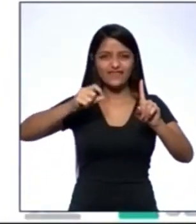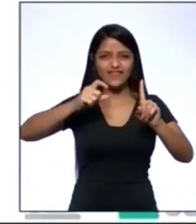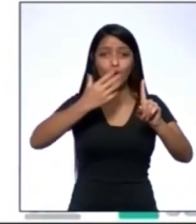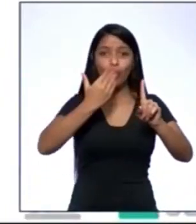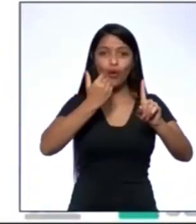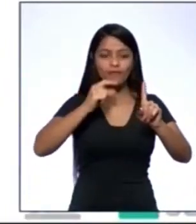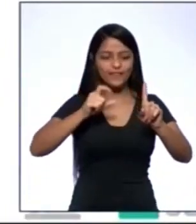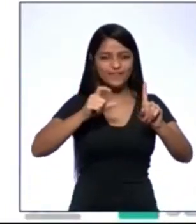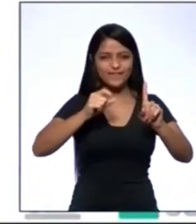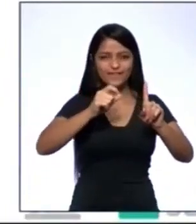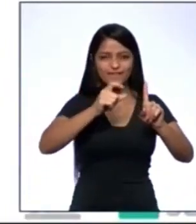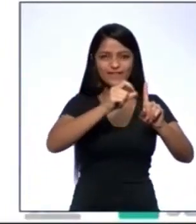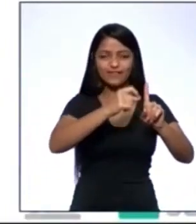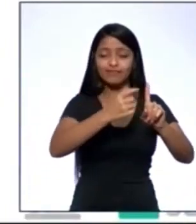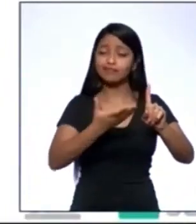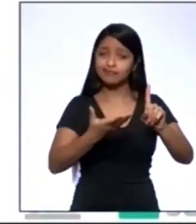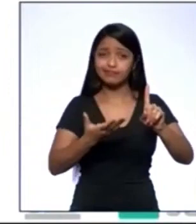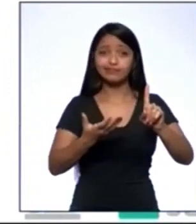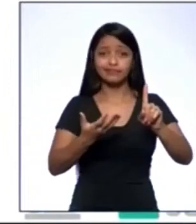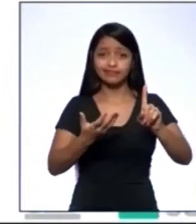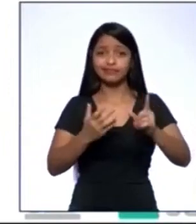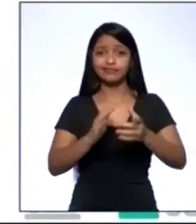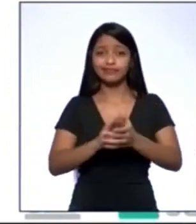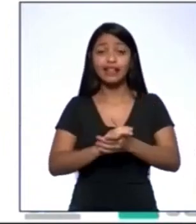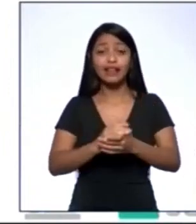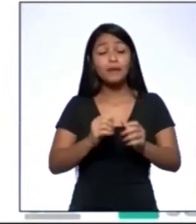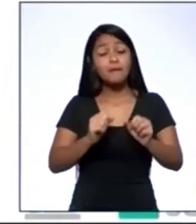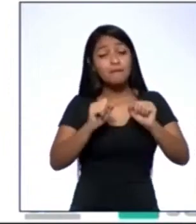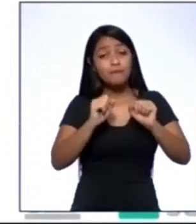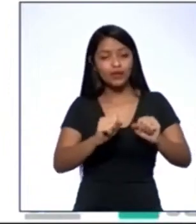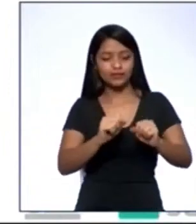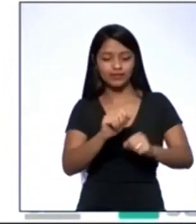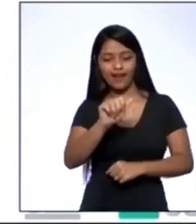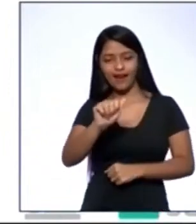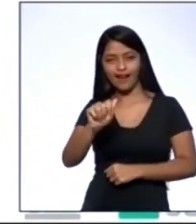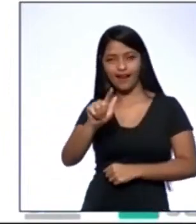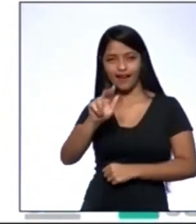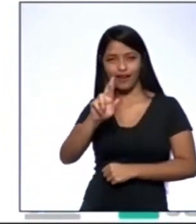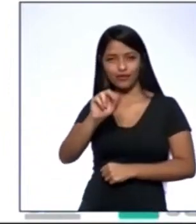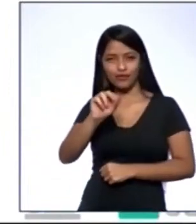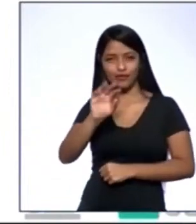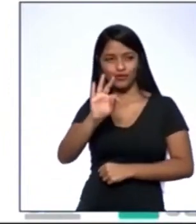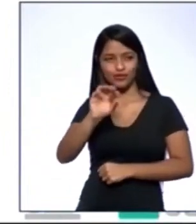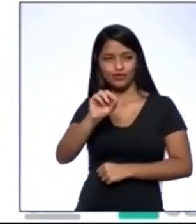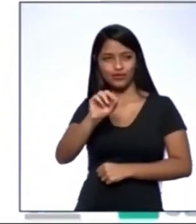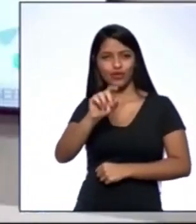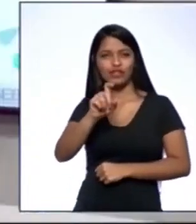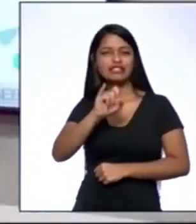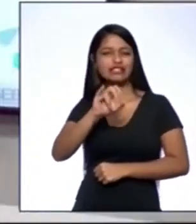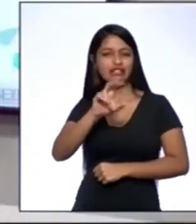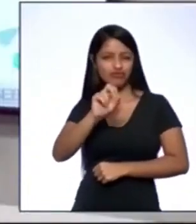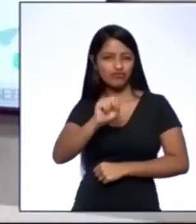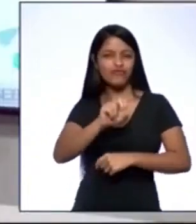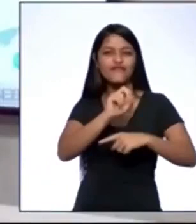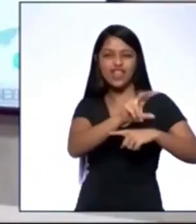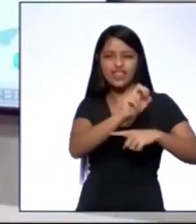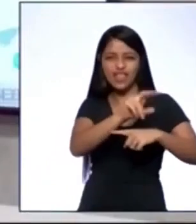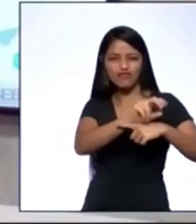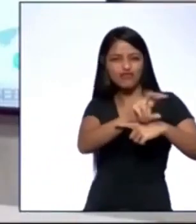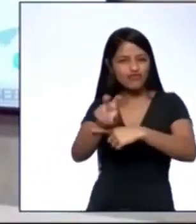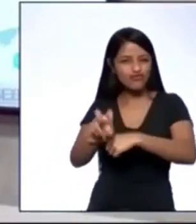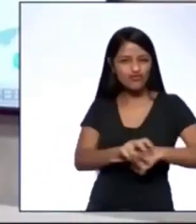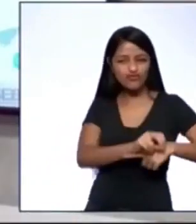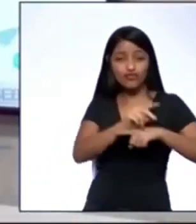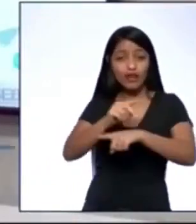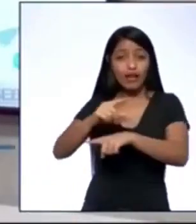Se a gente poderia utilizar agrotóxicos, inseticidas para jogar em cima dessa lagarta